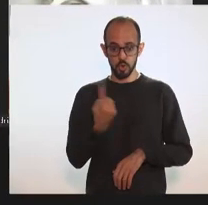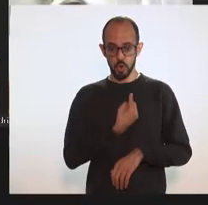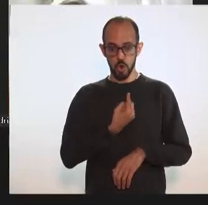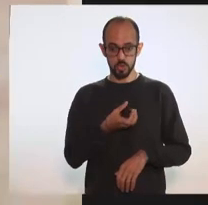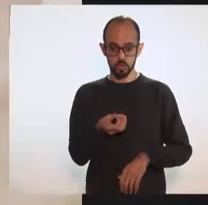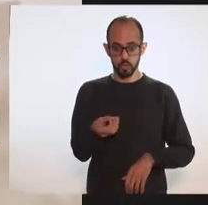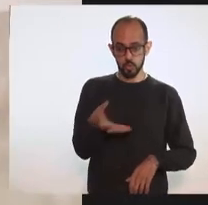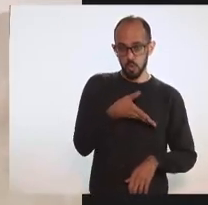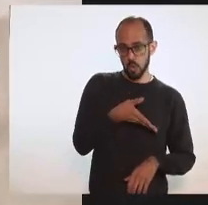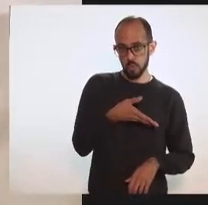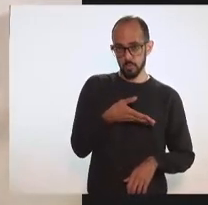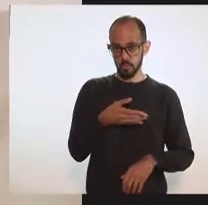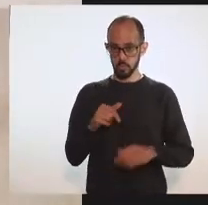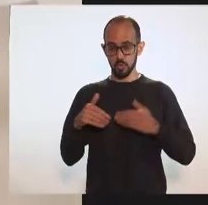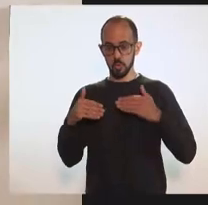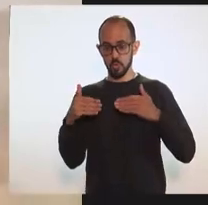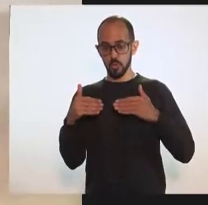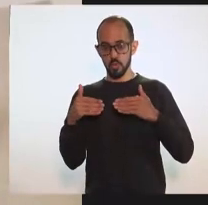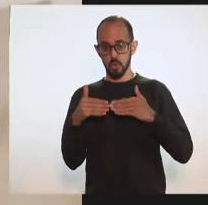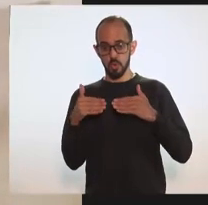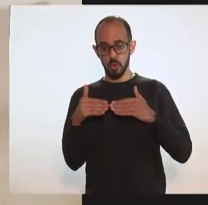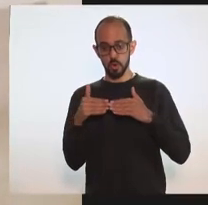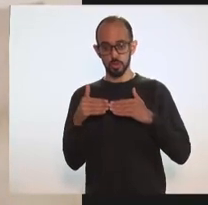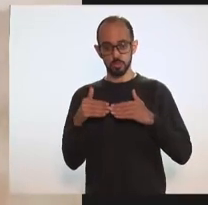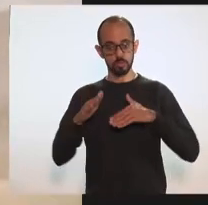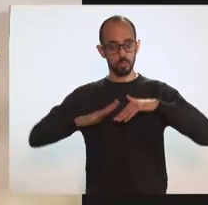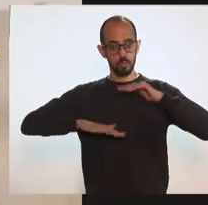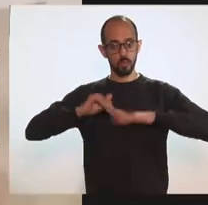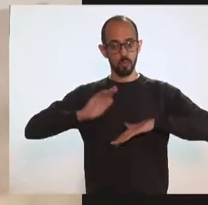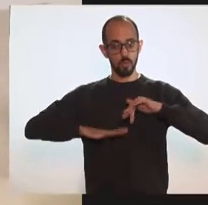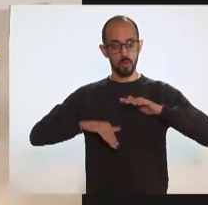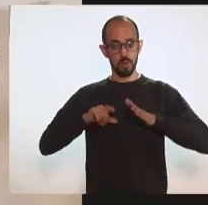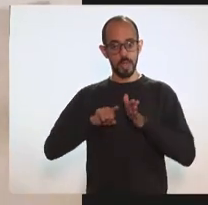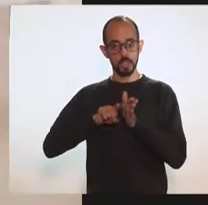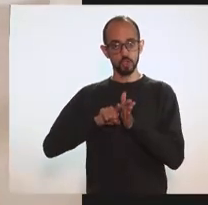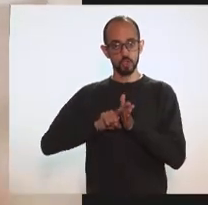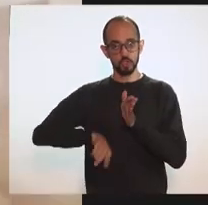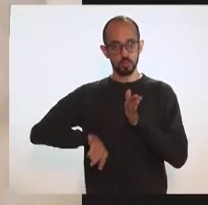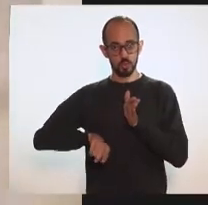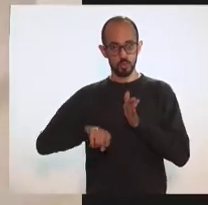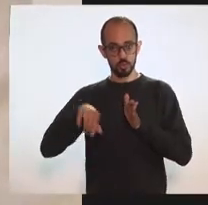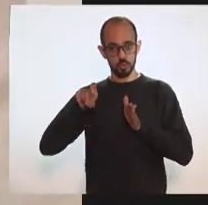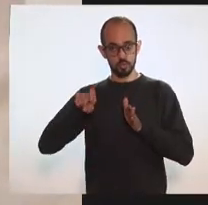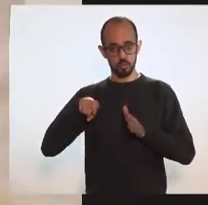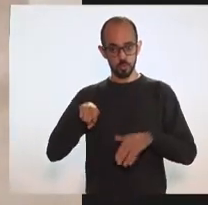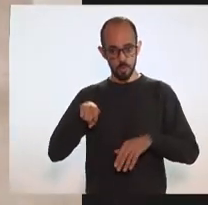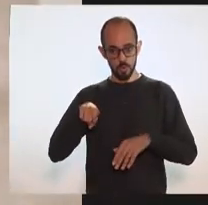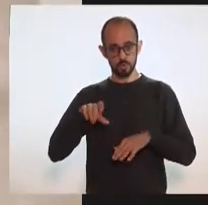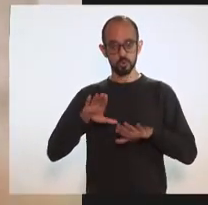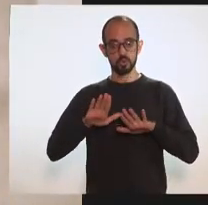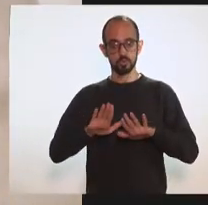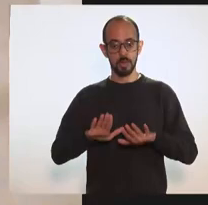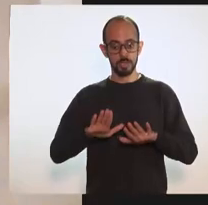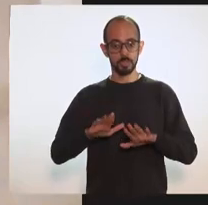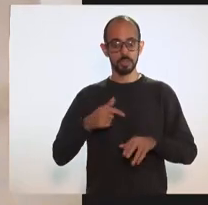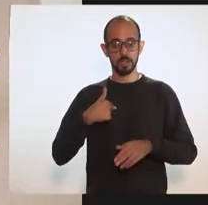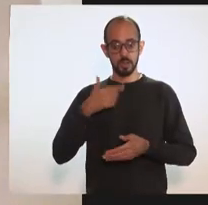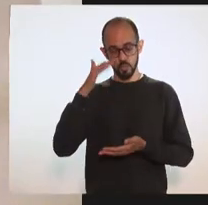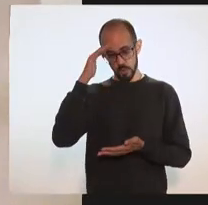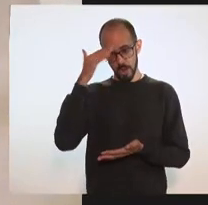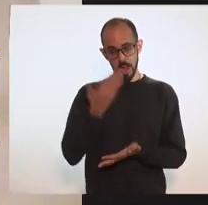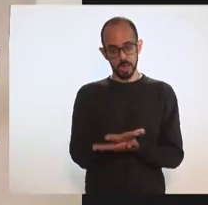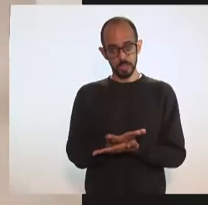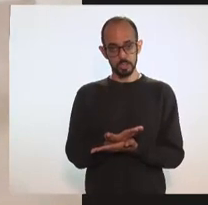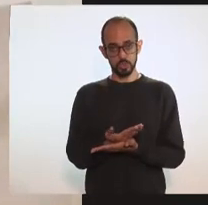somos favoráveis a qualquer redução de imposto a qualquer tempo pelo motivo que seja né É mas eu acredito que a gente